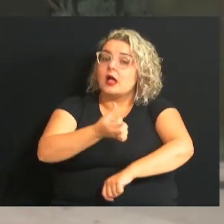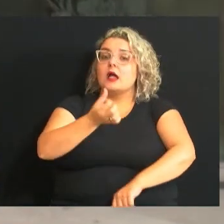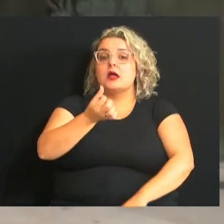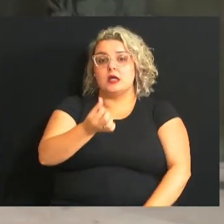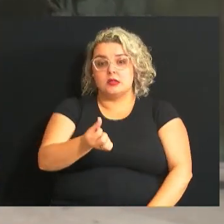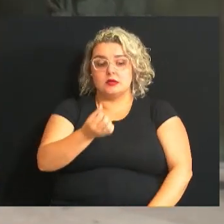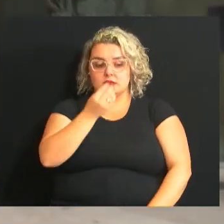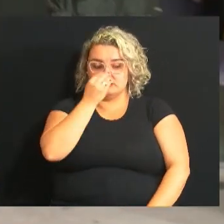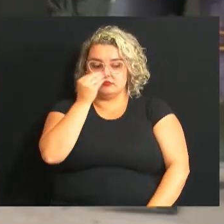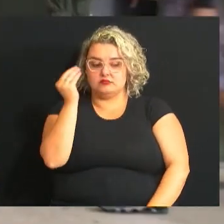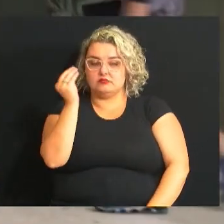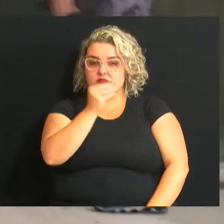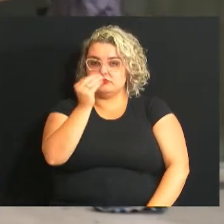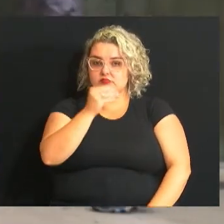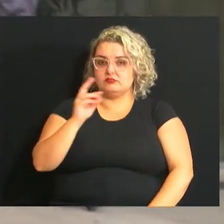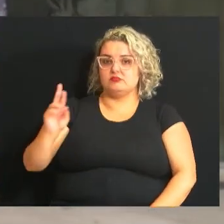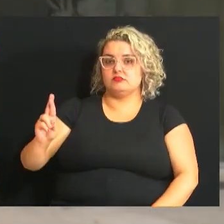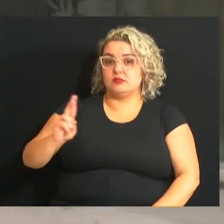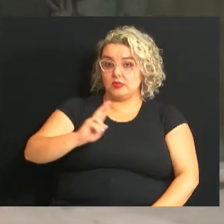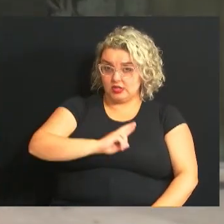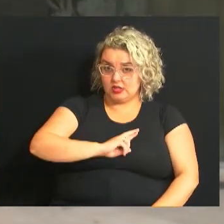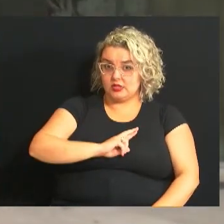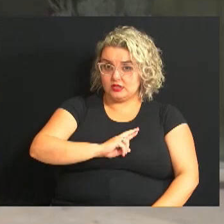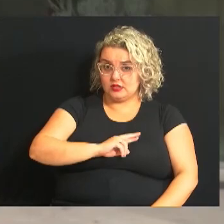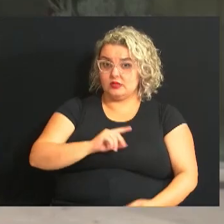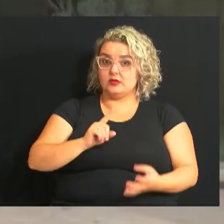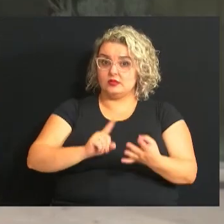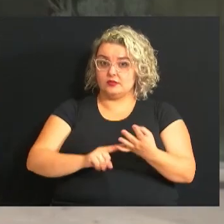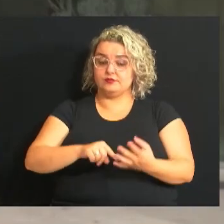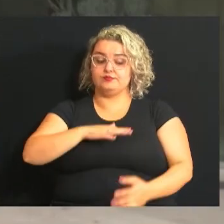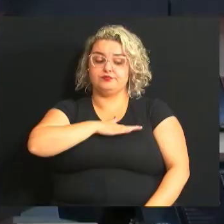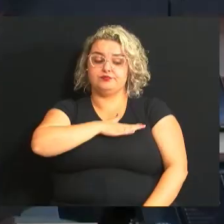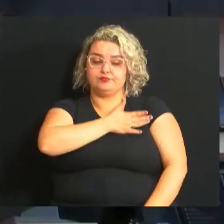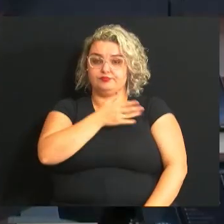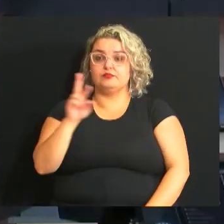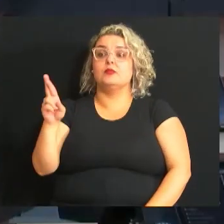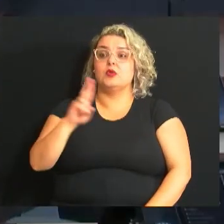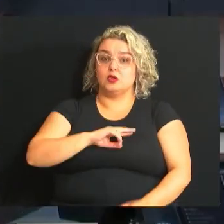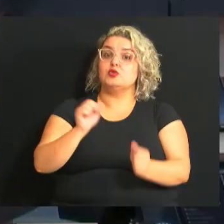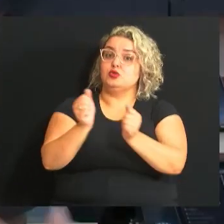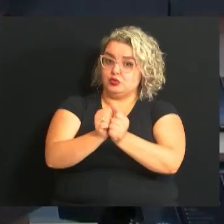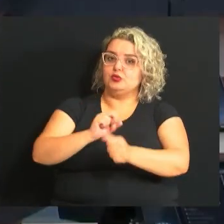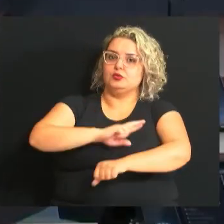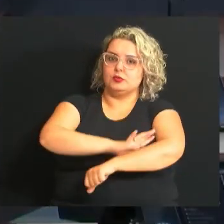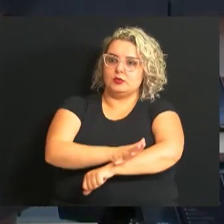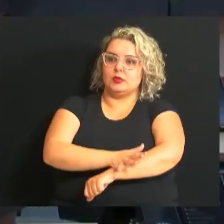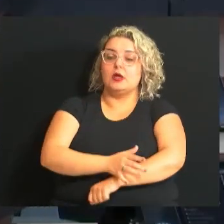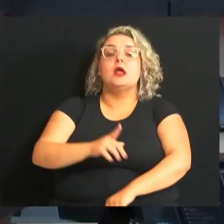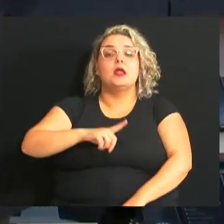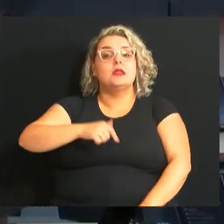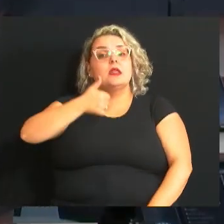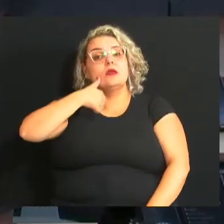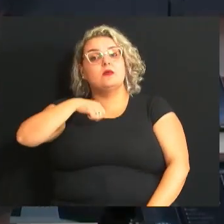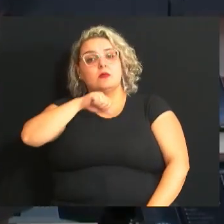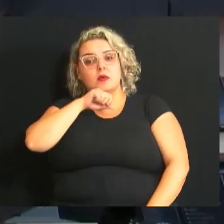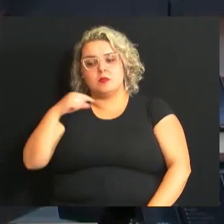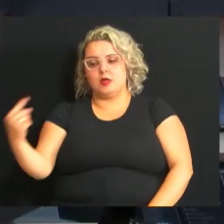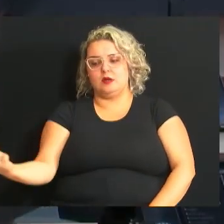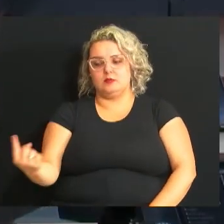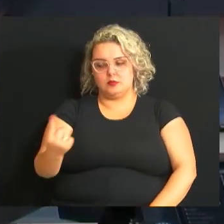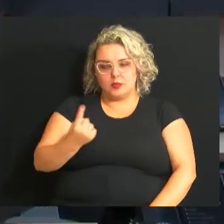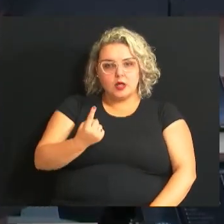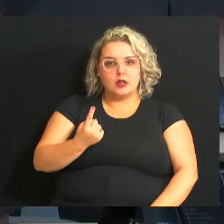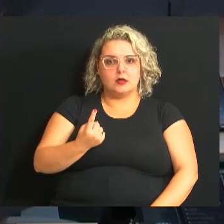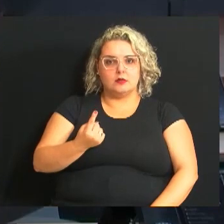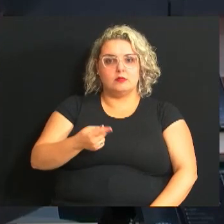discriminação religiosa e 1 discriminação religiosa com racismo. Teve uma mãe que veio para trazer o relato